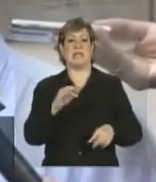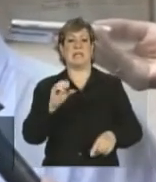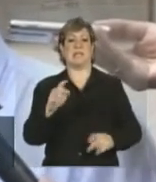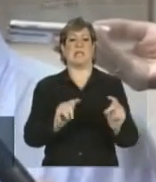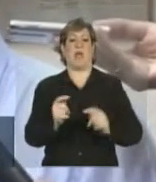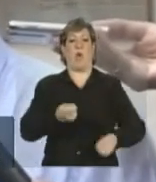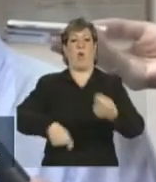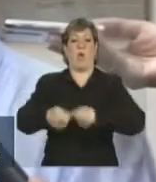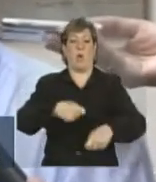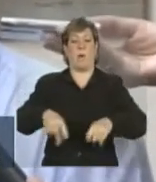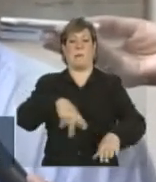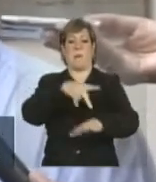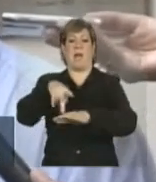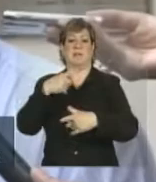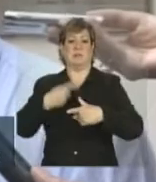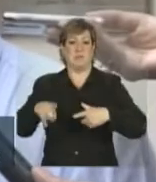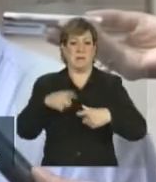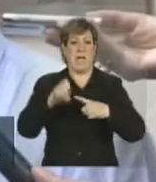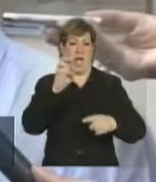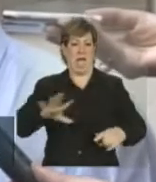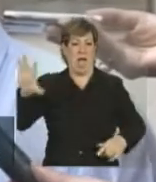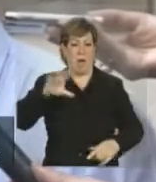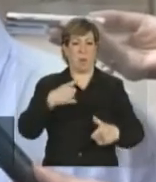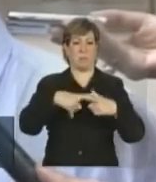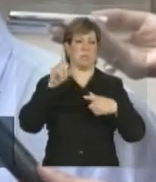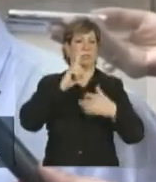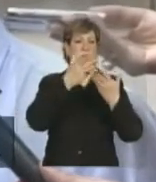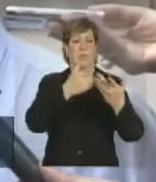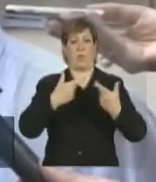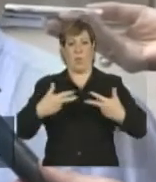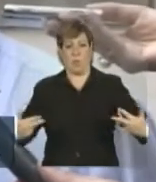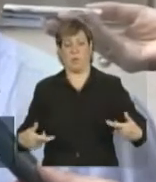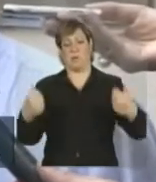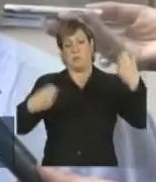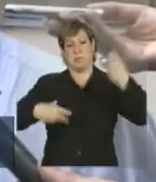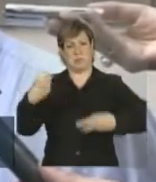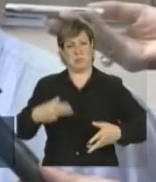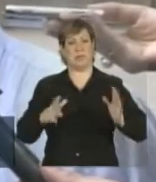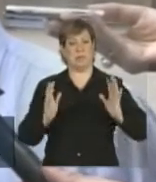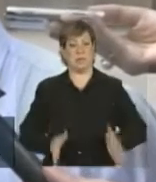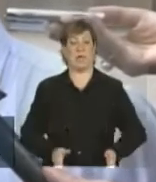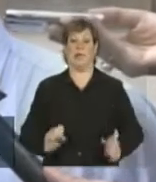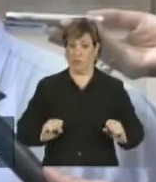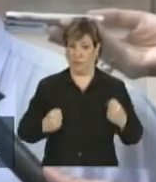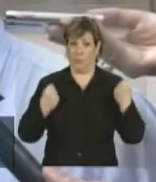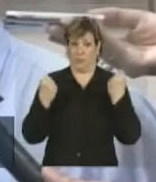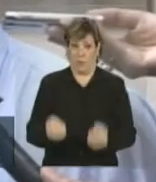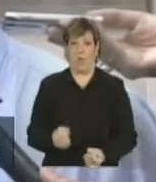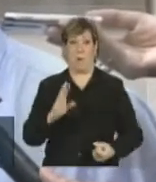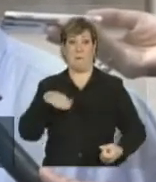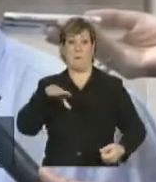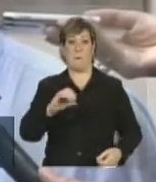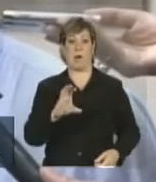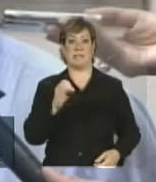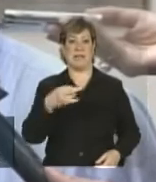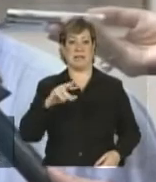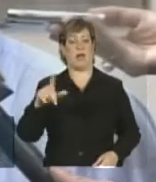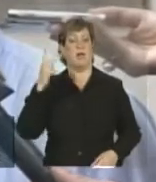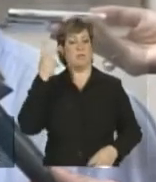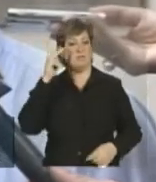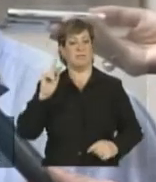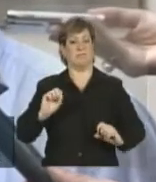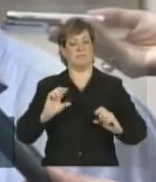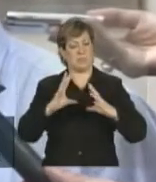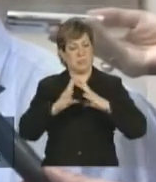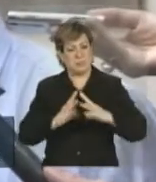como eles estão enfrentando a crise, ainda que seja compreensível o esforço que os bancos centrais estão fazendo para amenizar a crise